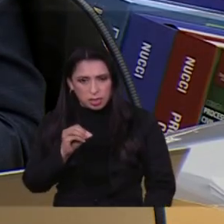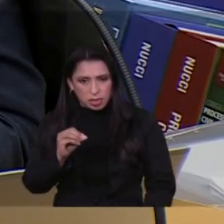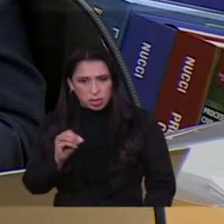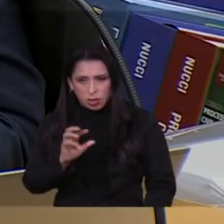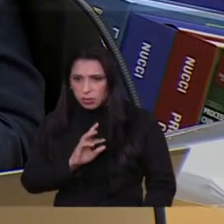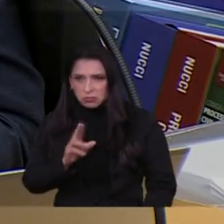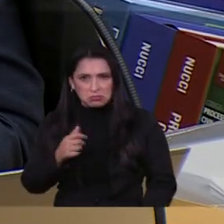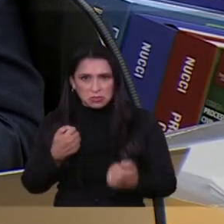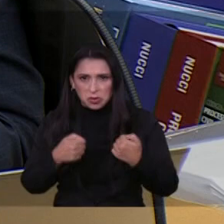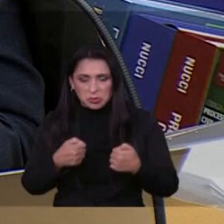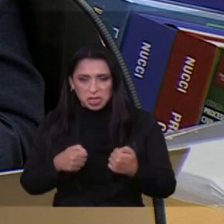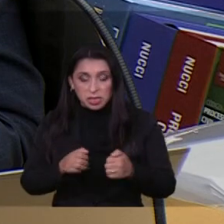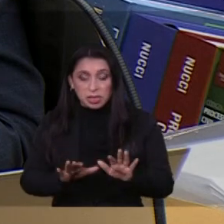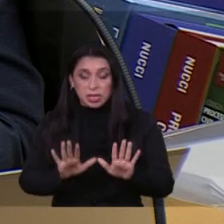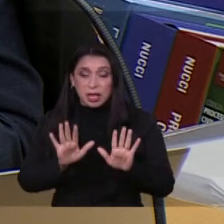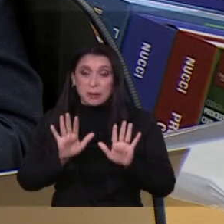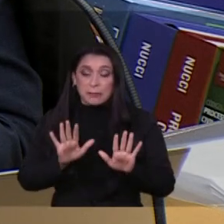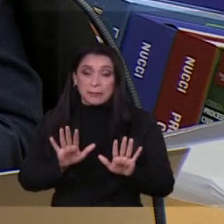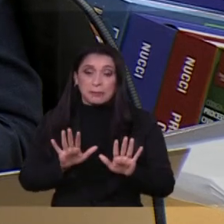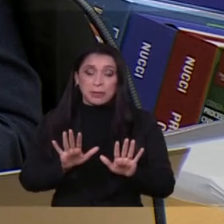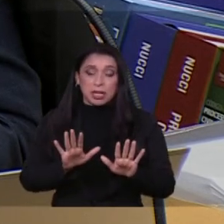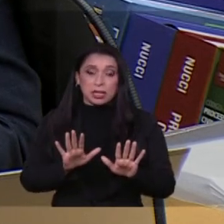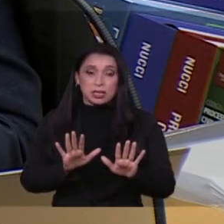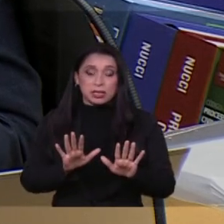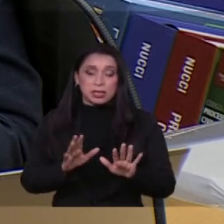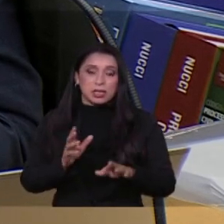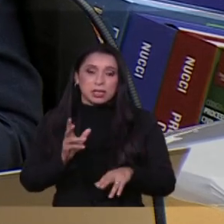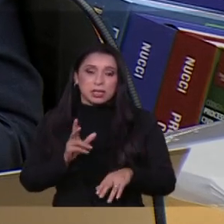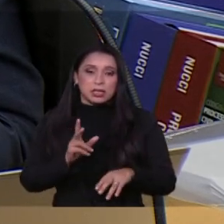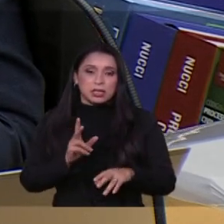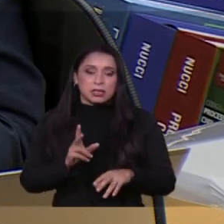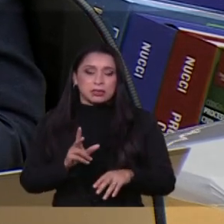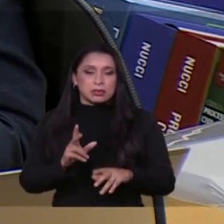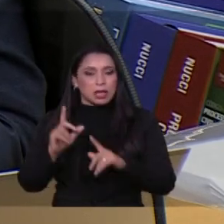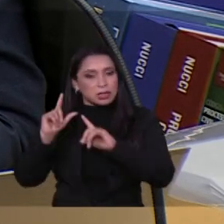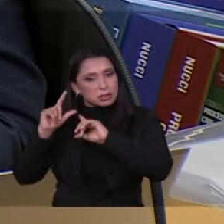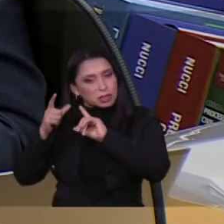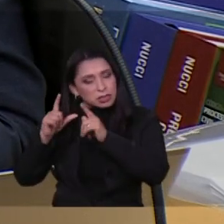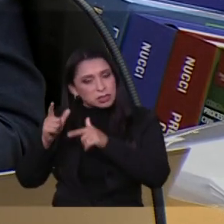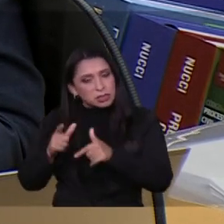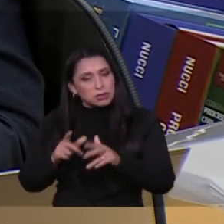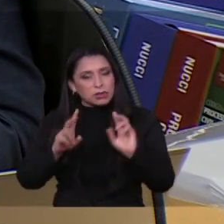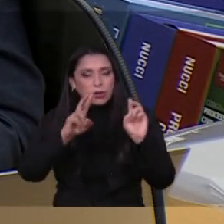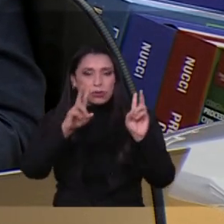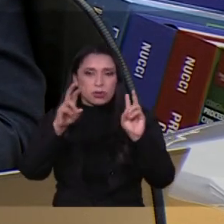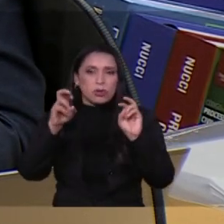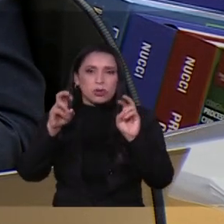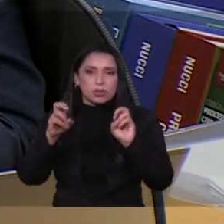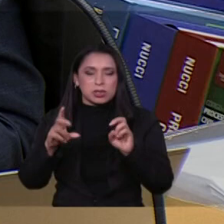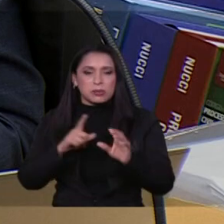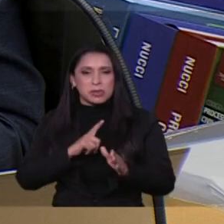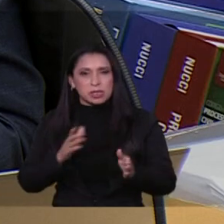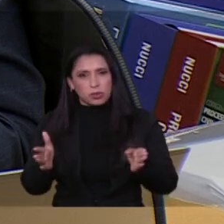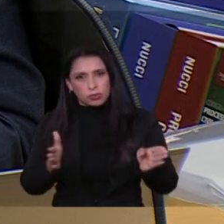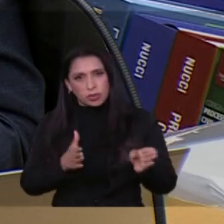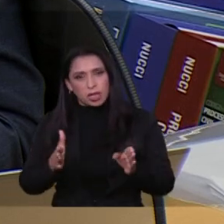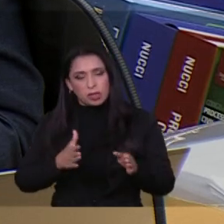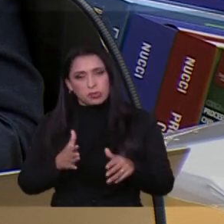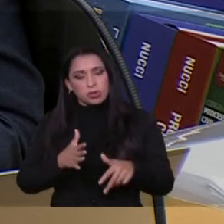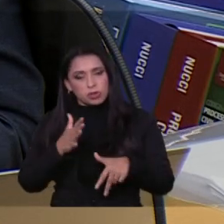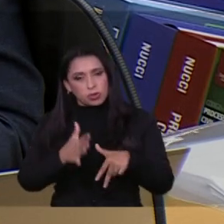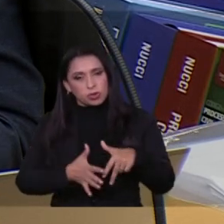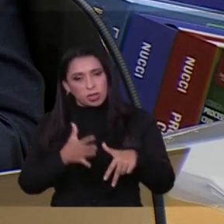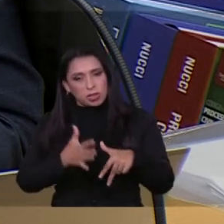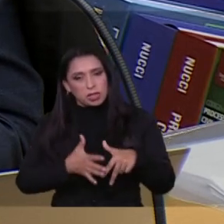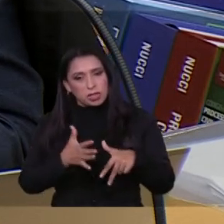presidente, mas como tem sido estabelecido por Vossa Excelência uma tradição de em alguns temas ter um tempo de sustentação,